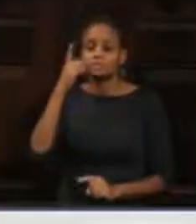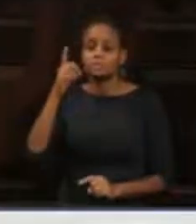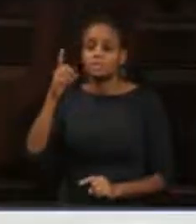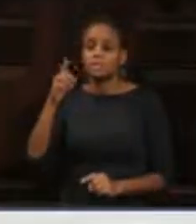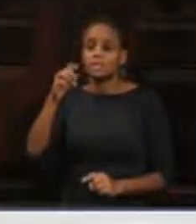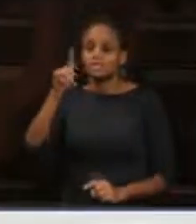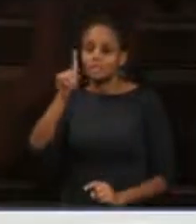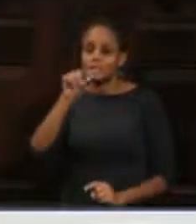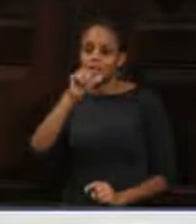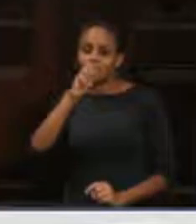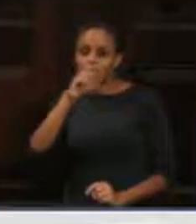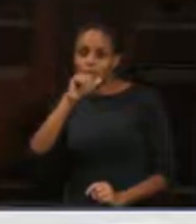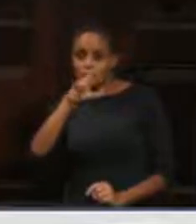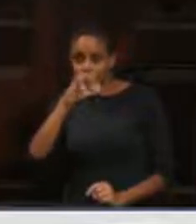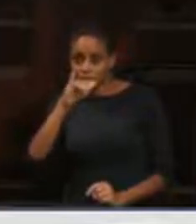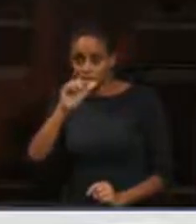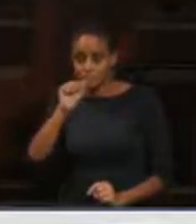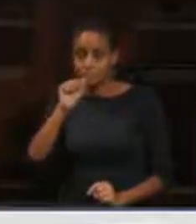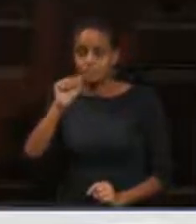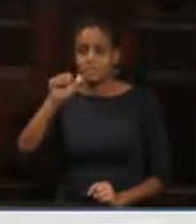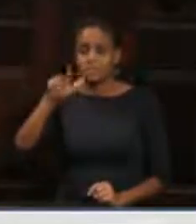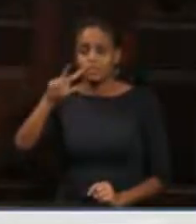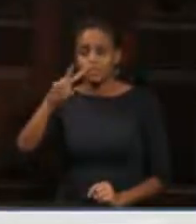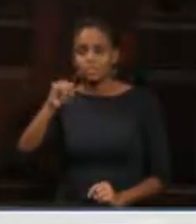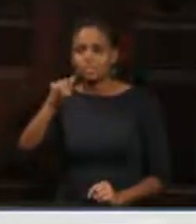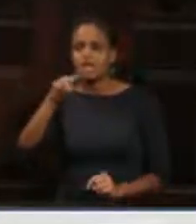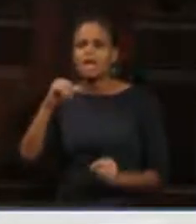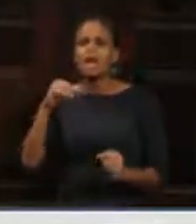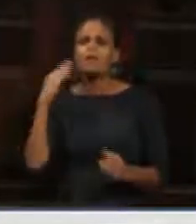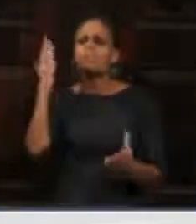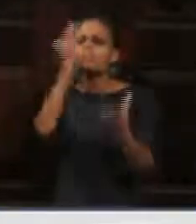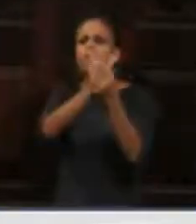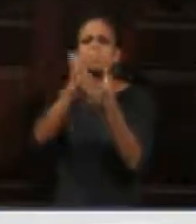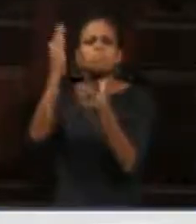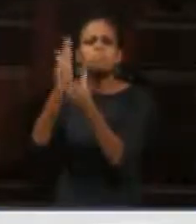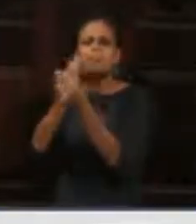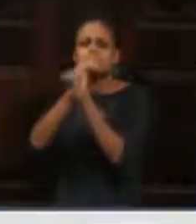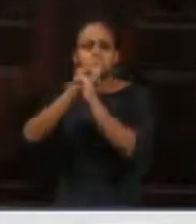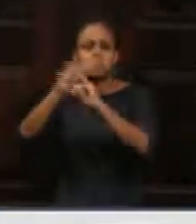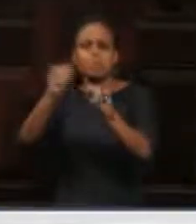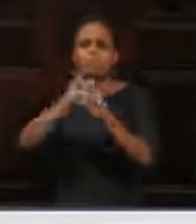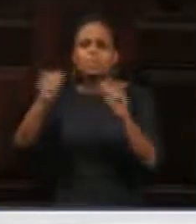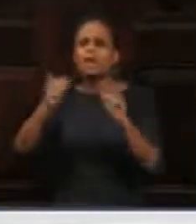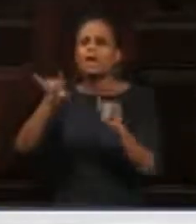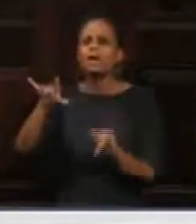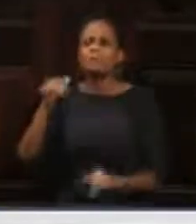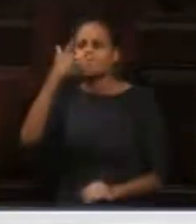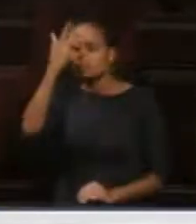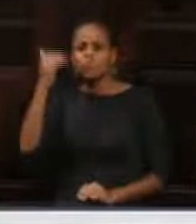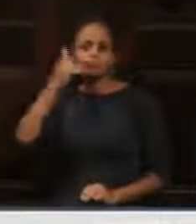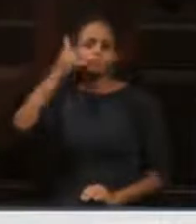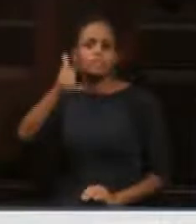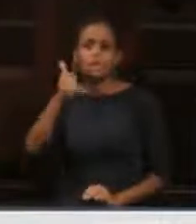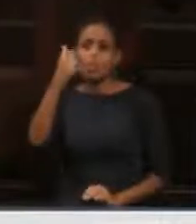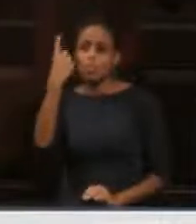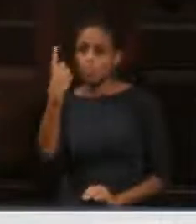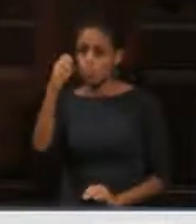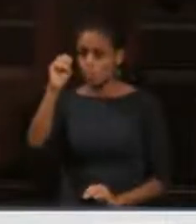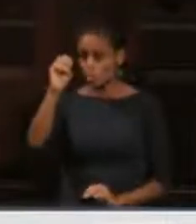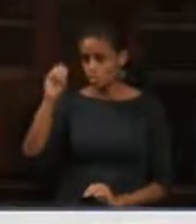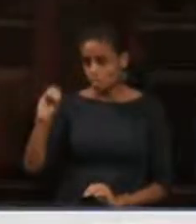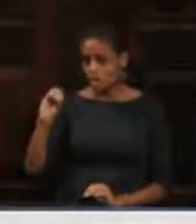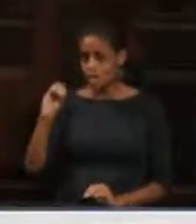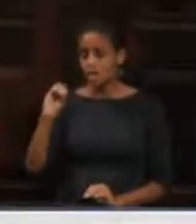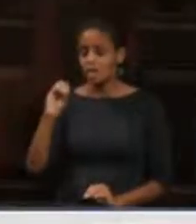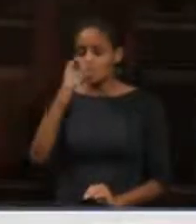têm recebido várias denúncias no Disque 100, Disque 180, que são